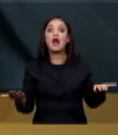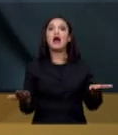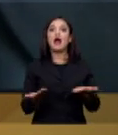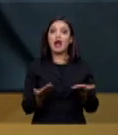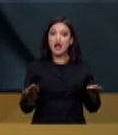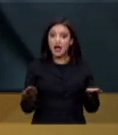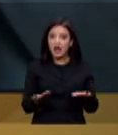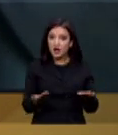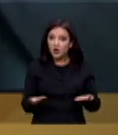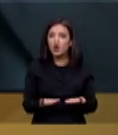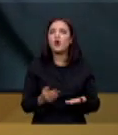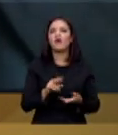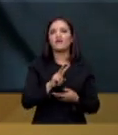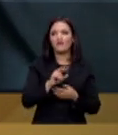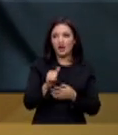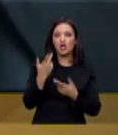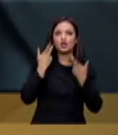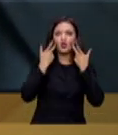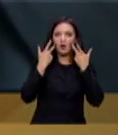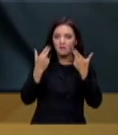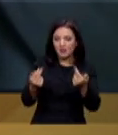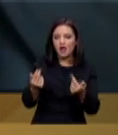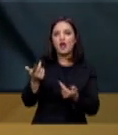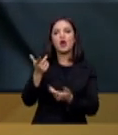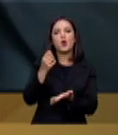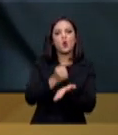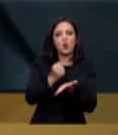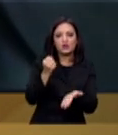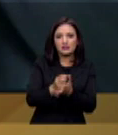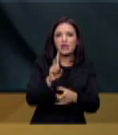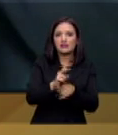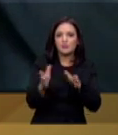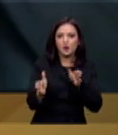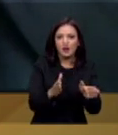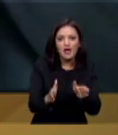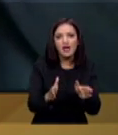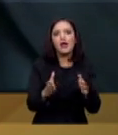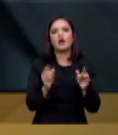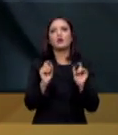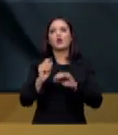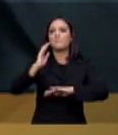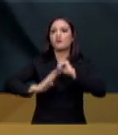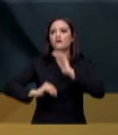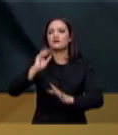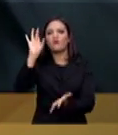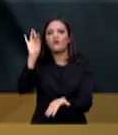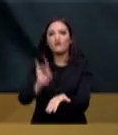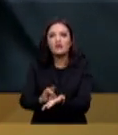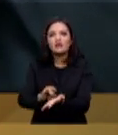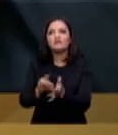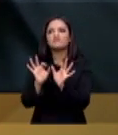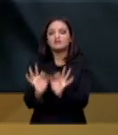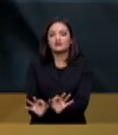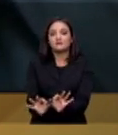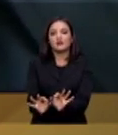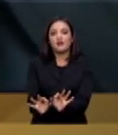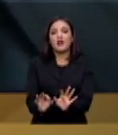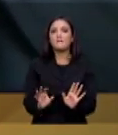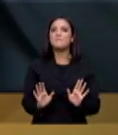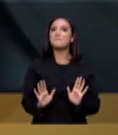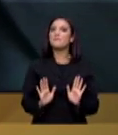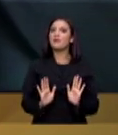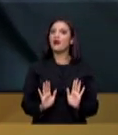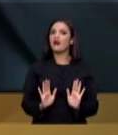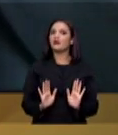leito da normalidade nas contratações temporárias, dos quadros fixos para as atividades que são fixas. Só